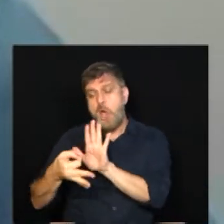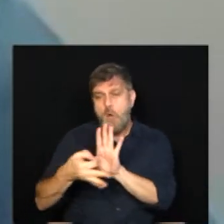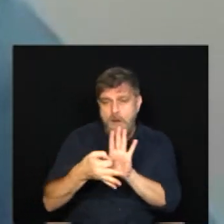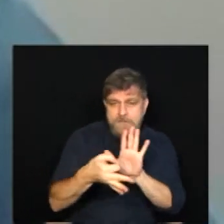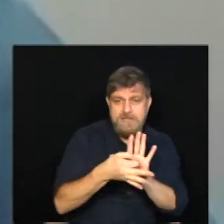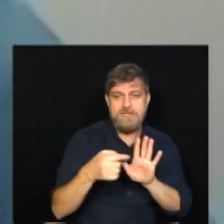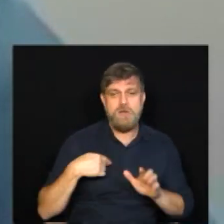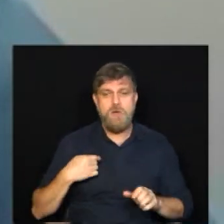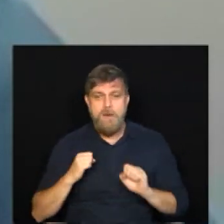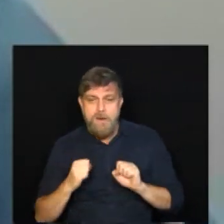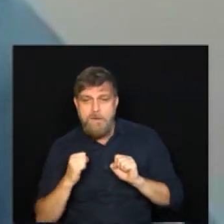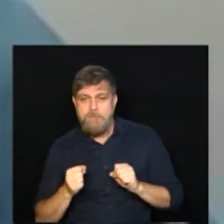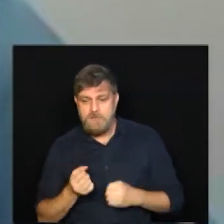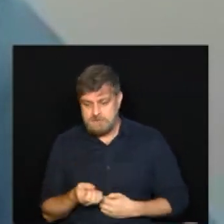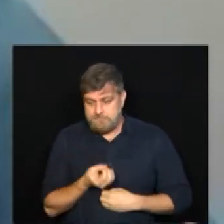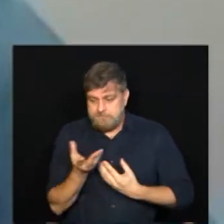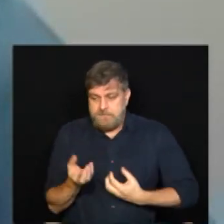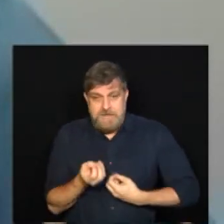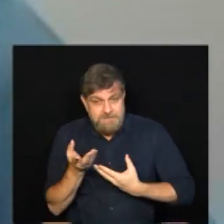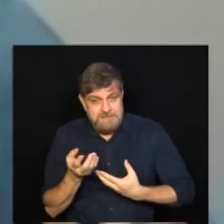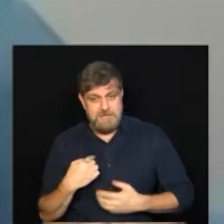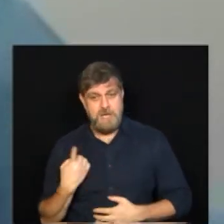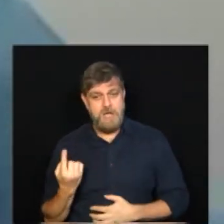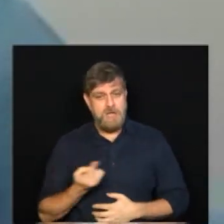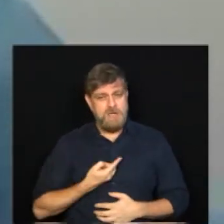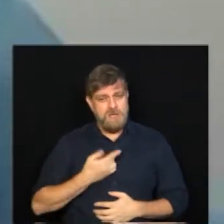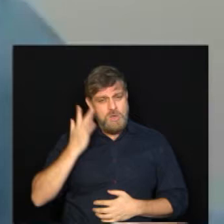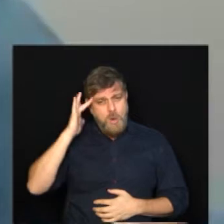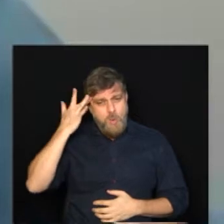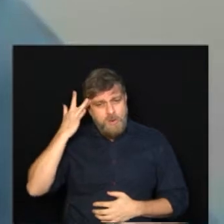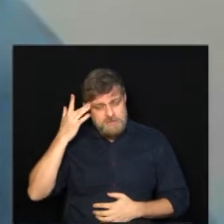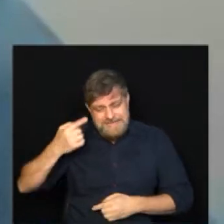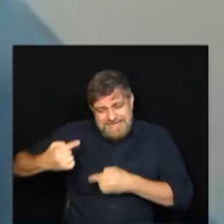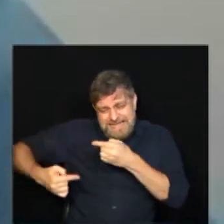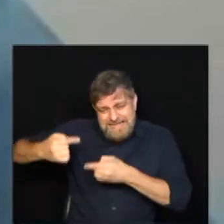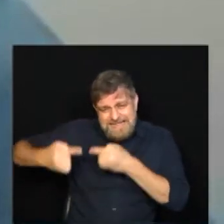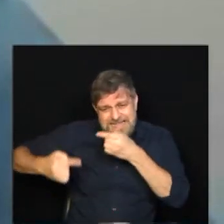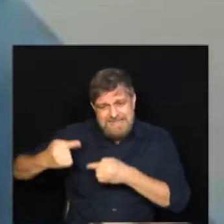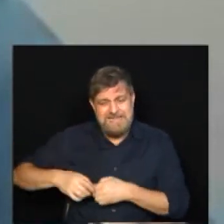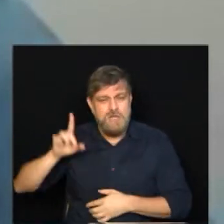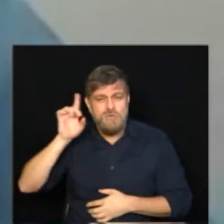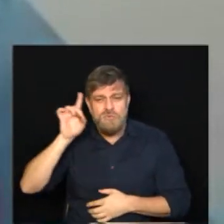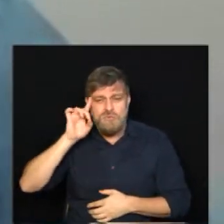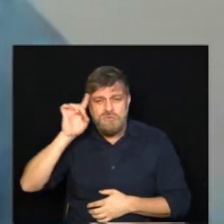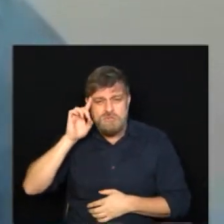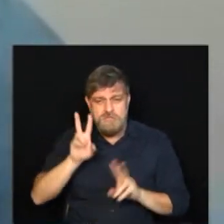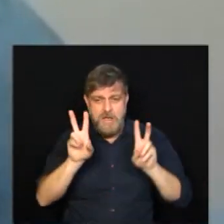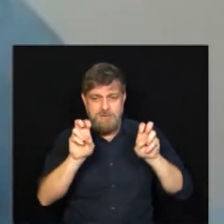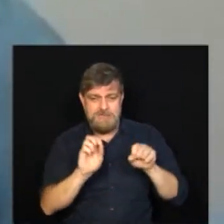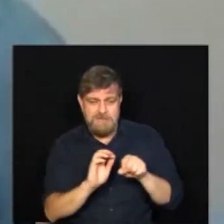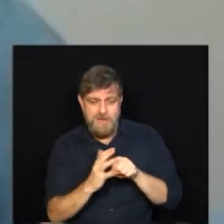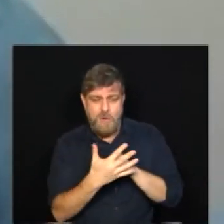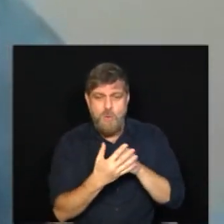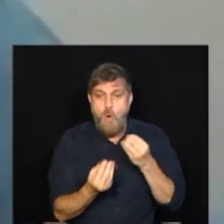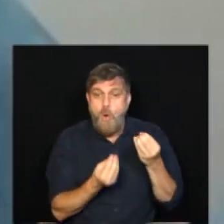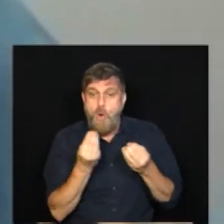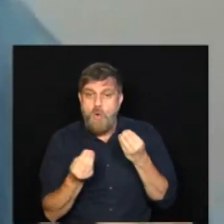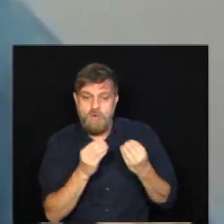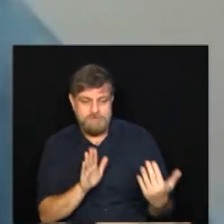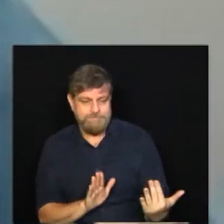para que ela possa se manifestar. Eu acho que muito do que está sendo discutido e debatido no dia a dia, com relação a como nós vamos